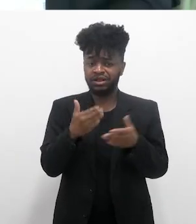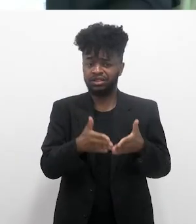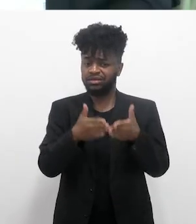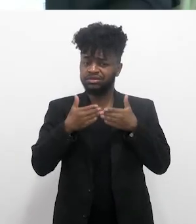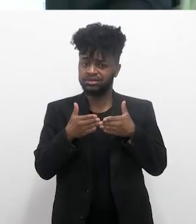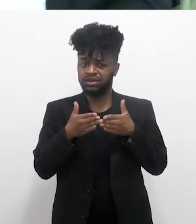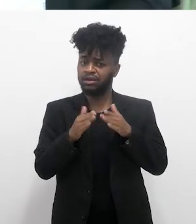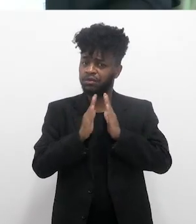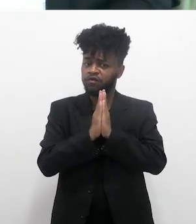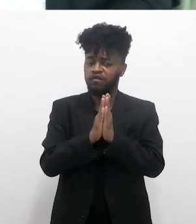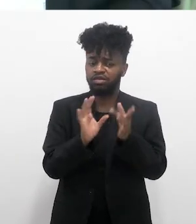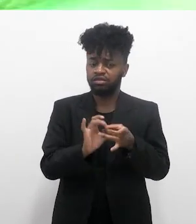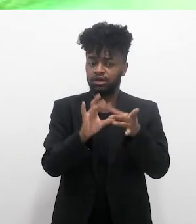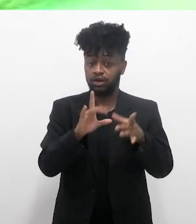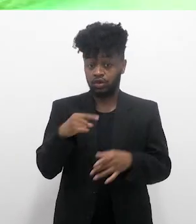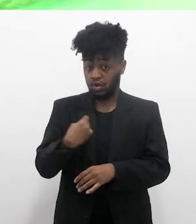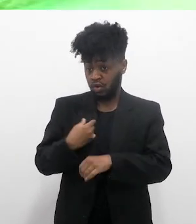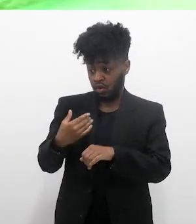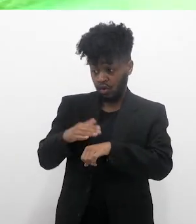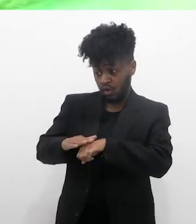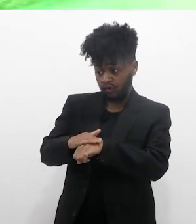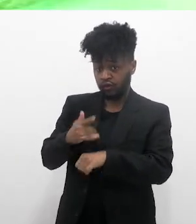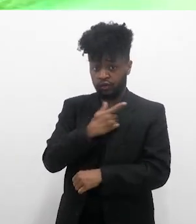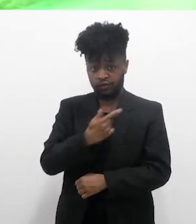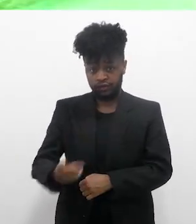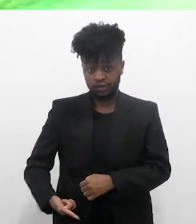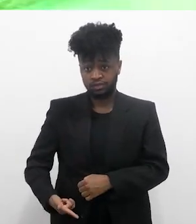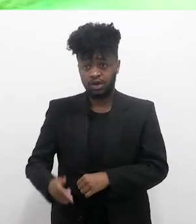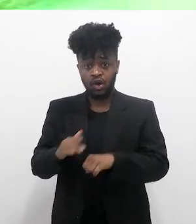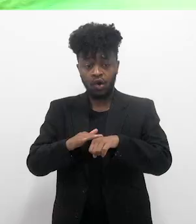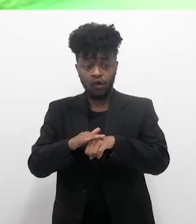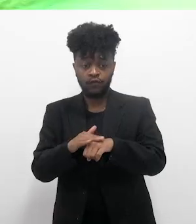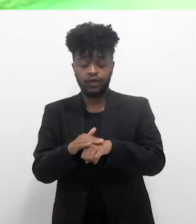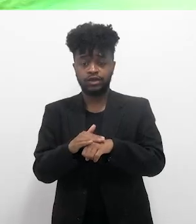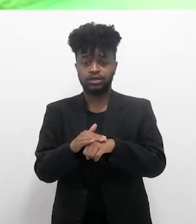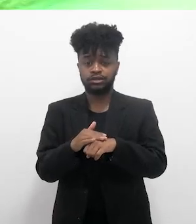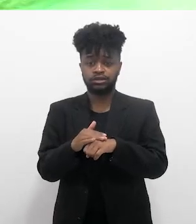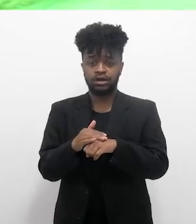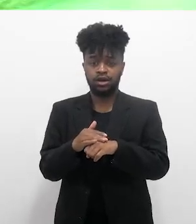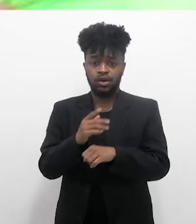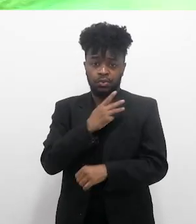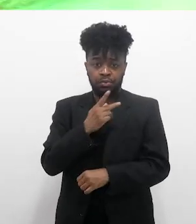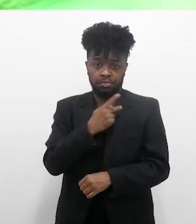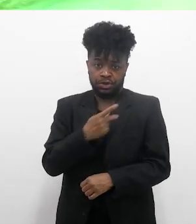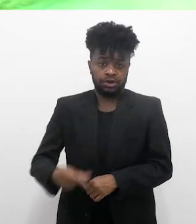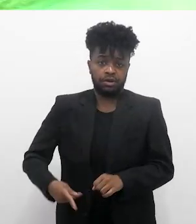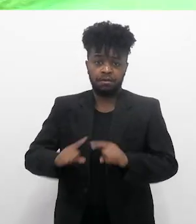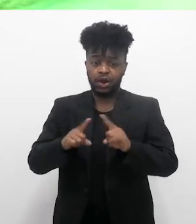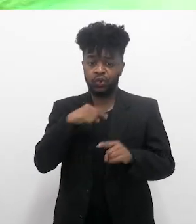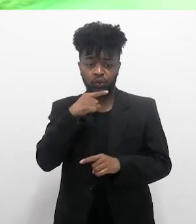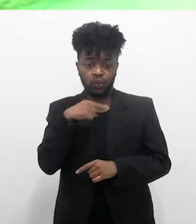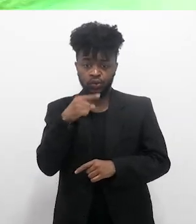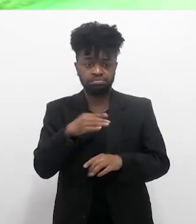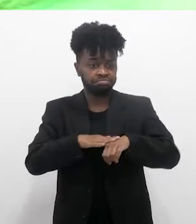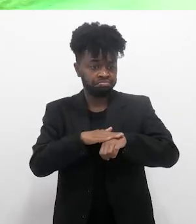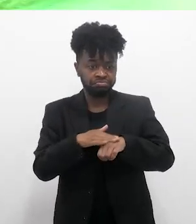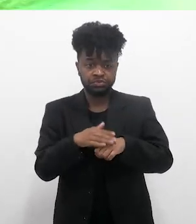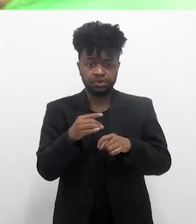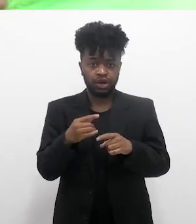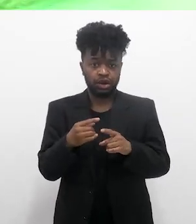com o presidente da República, com o governador do estado, e não consegue falar com o jogador de futebol. Eu falo com o jogador de basquete, de